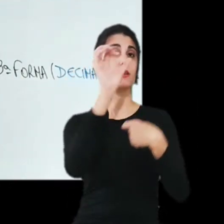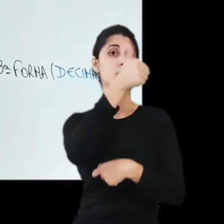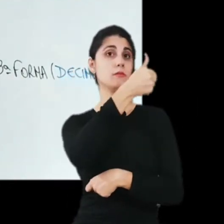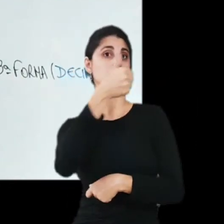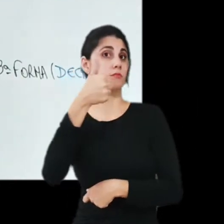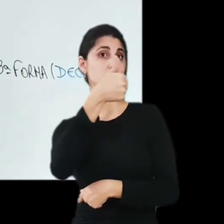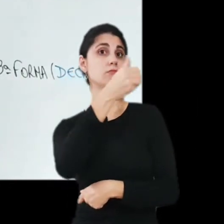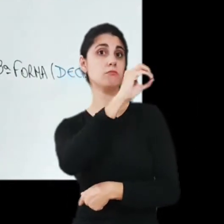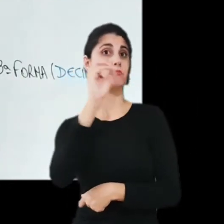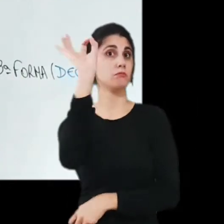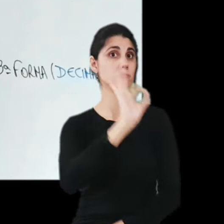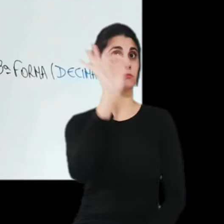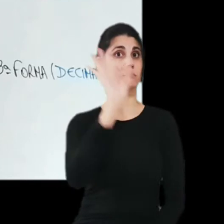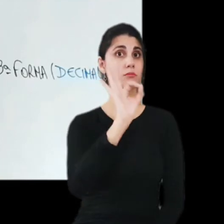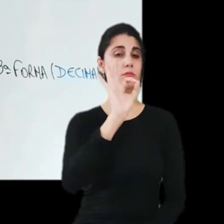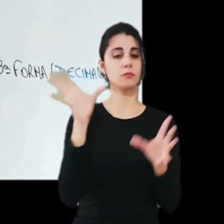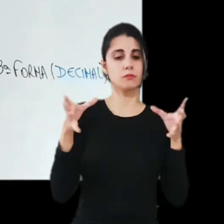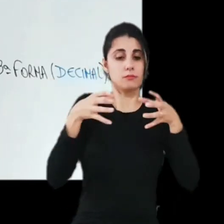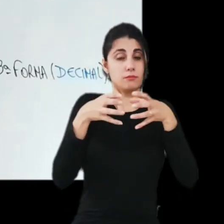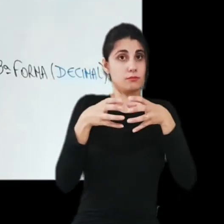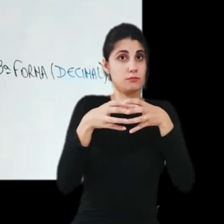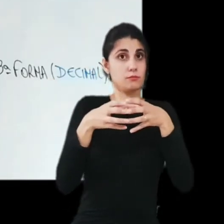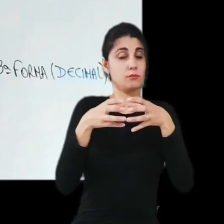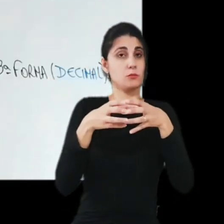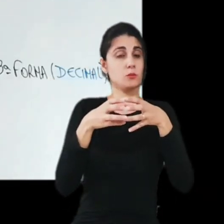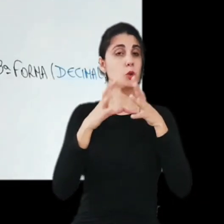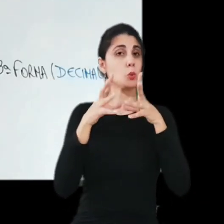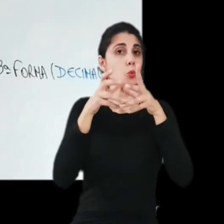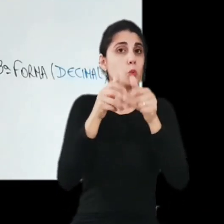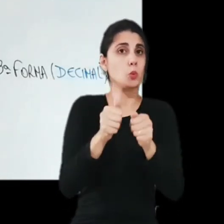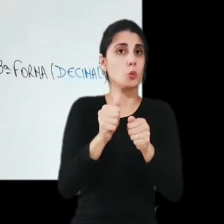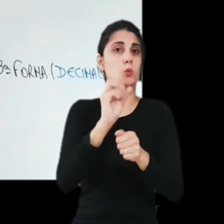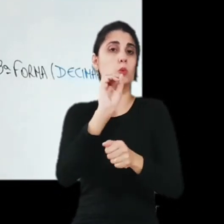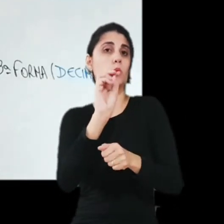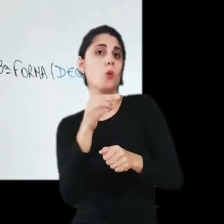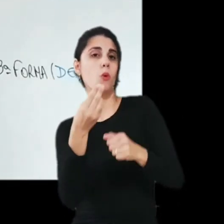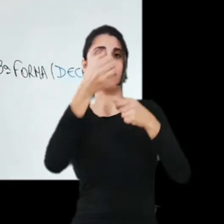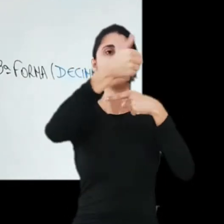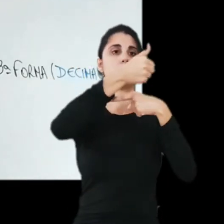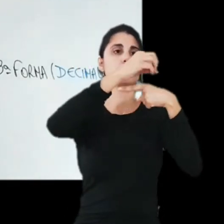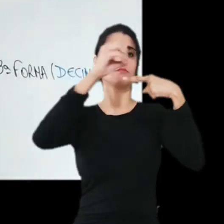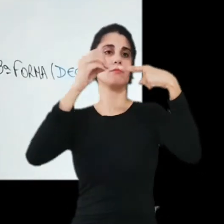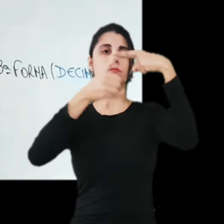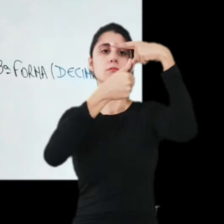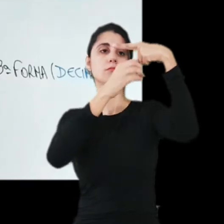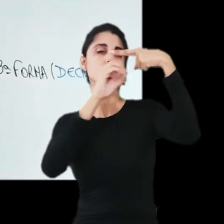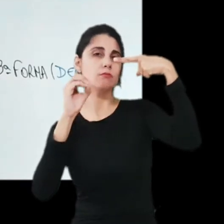100% seria um inteiro, ou 100 sobre 100.